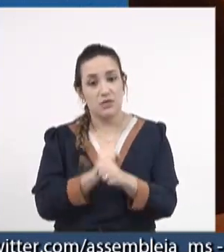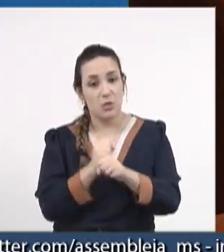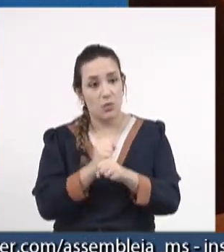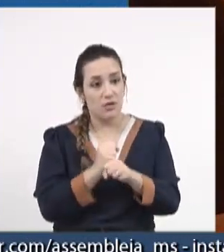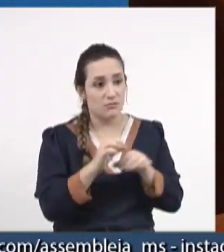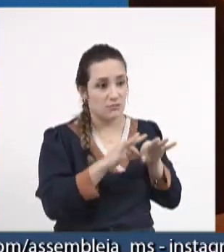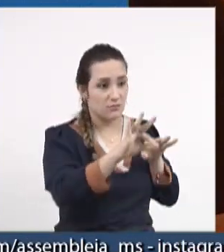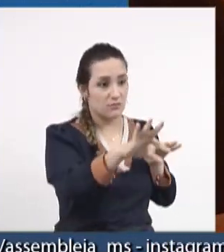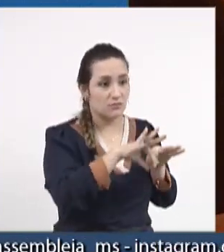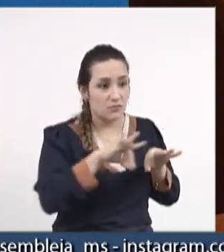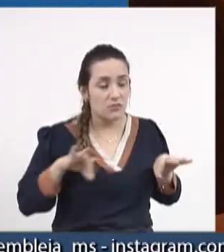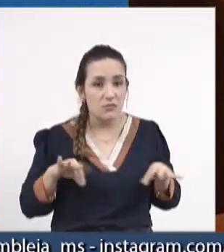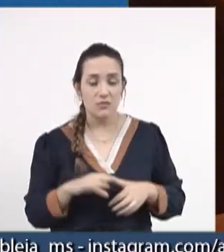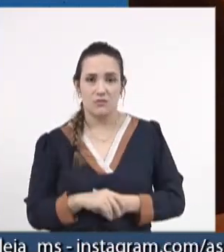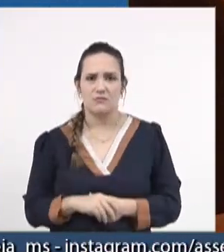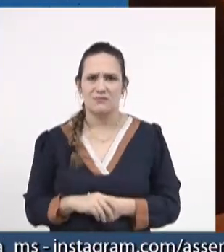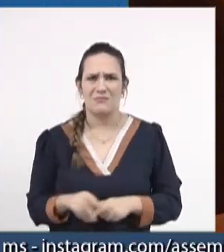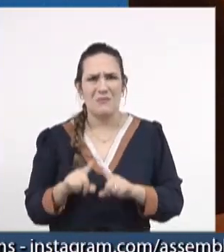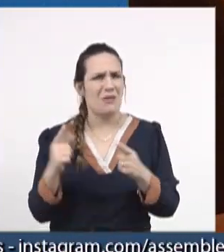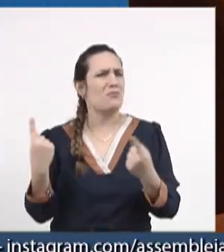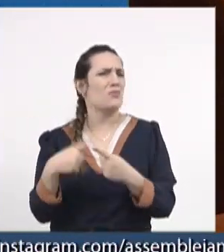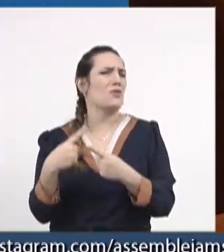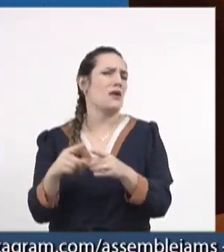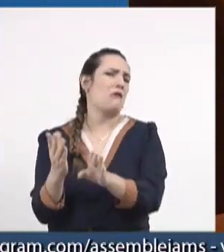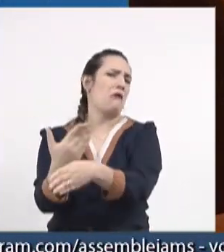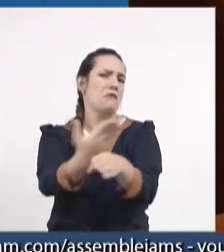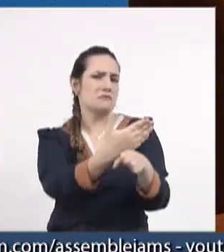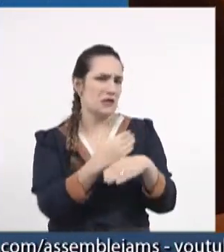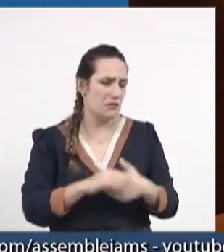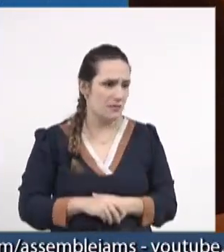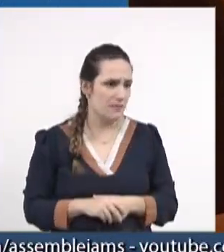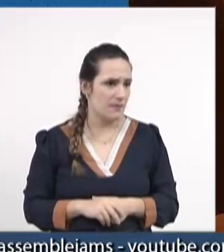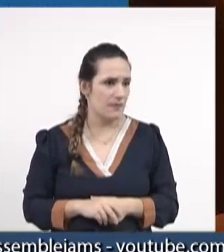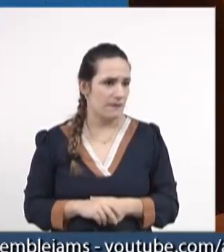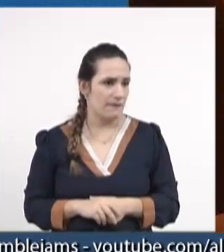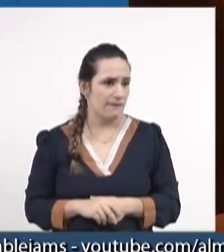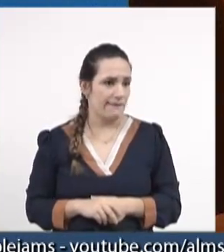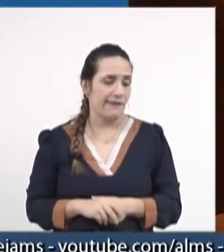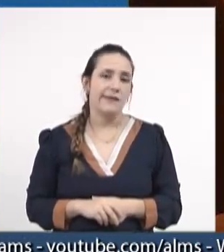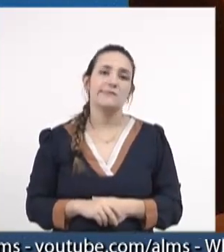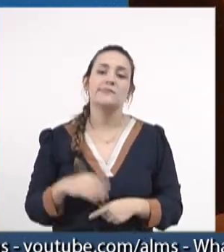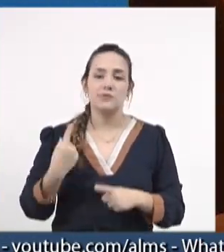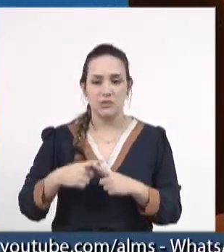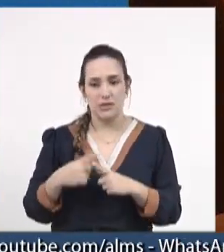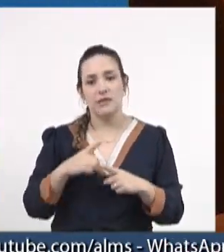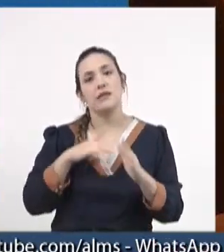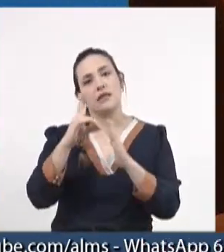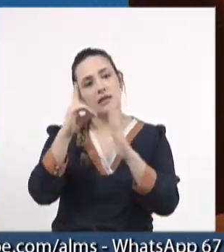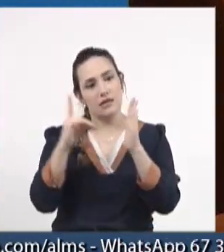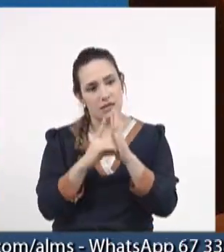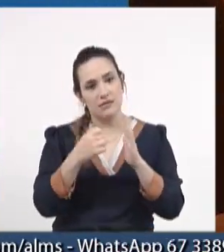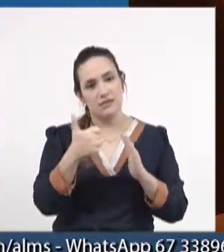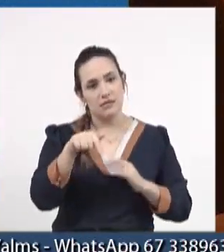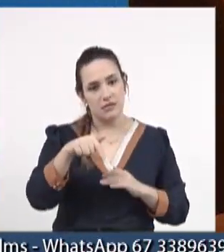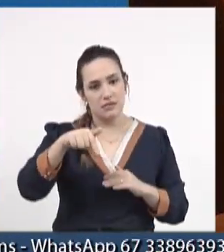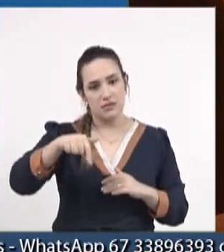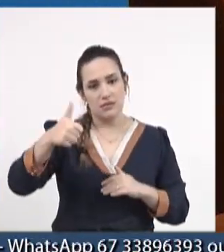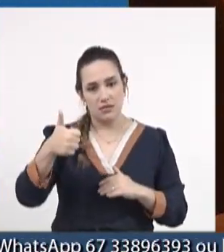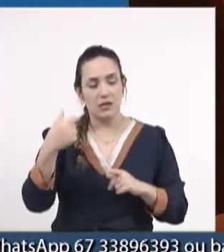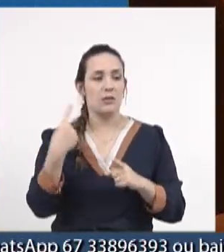essa confusão criou-se por 2 motivos. Um, pelo decreto 1771, e